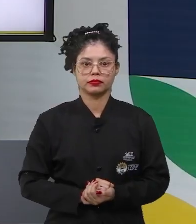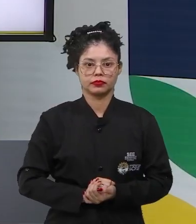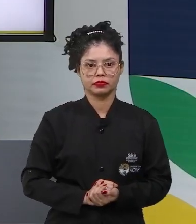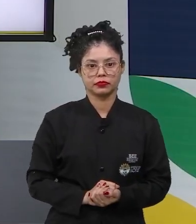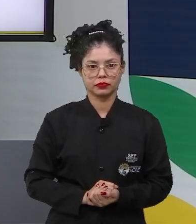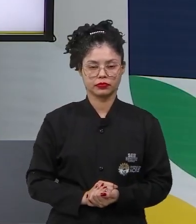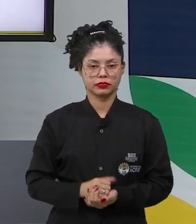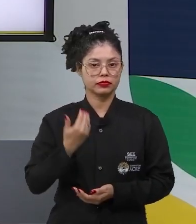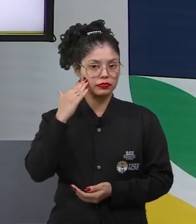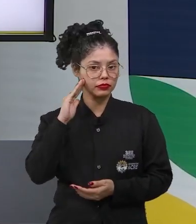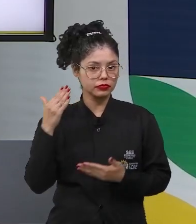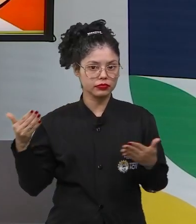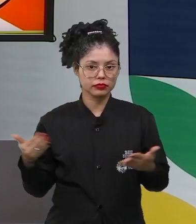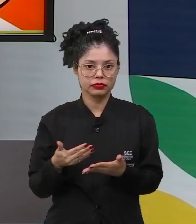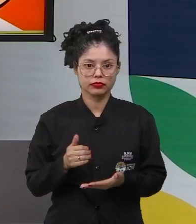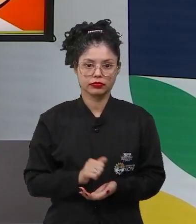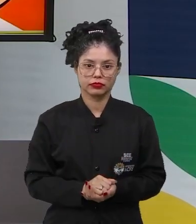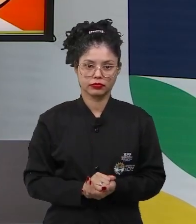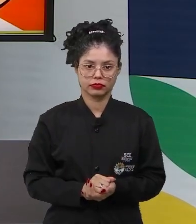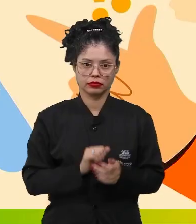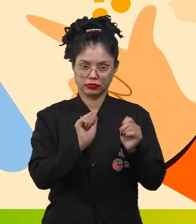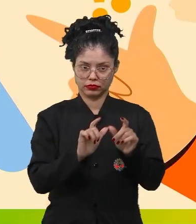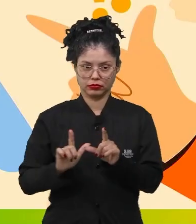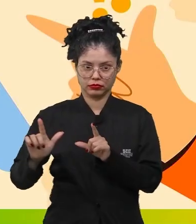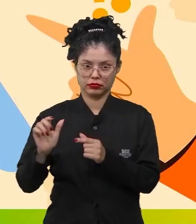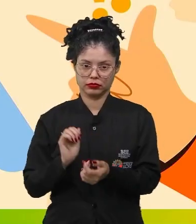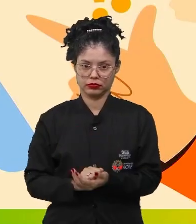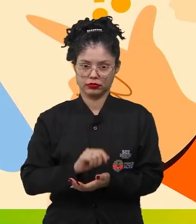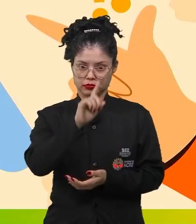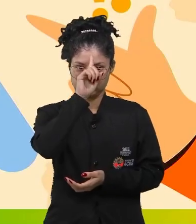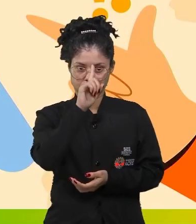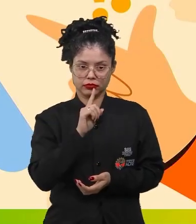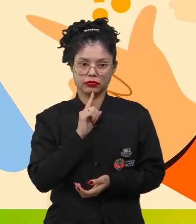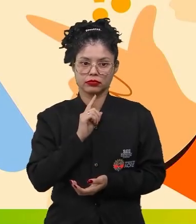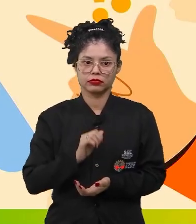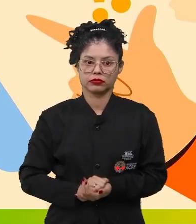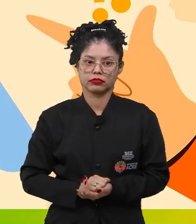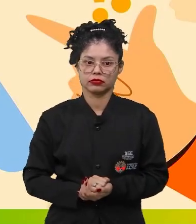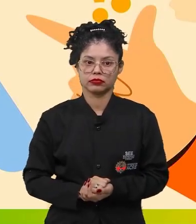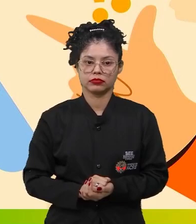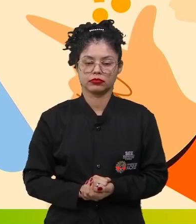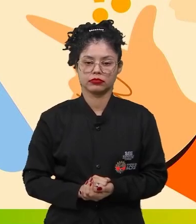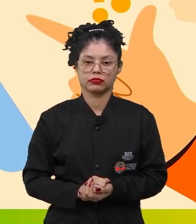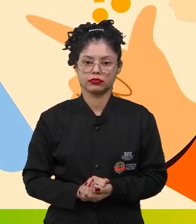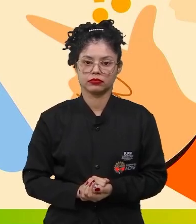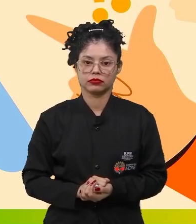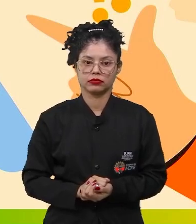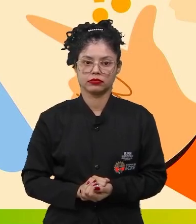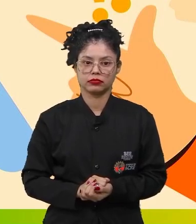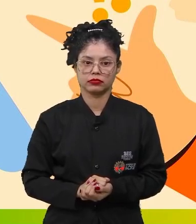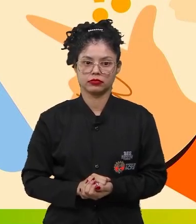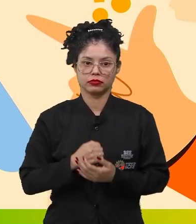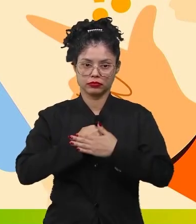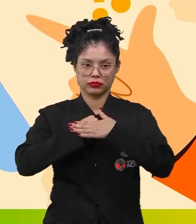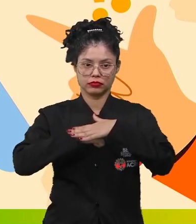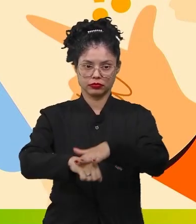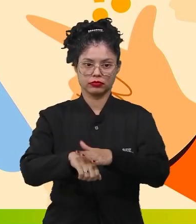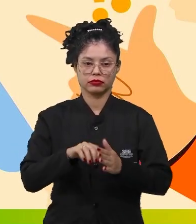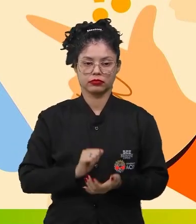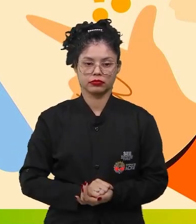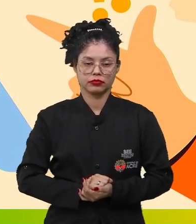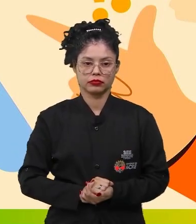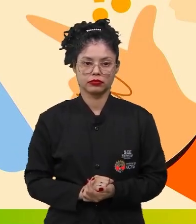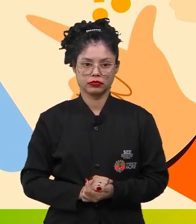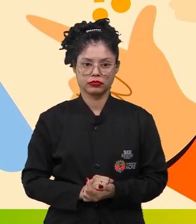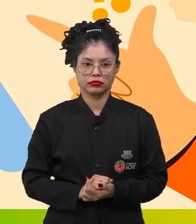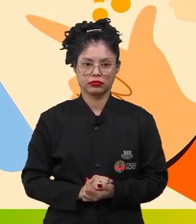Então, ficou compreendido aqui? Vamos na tela observar então de forma clara o racismo. Vamos lá,